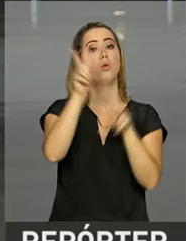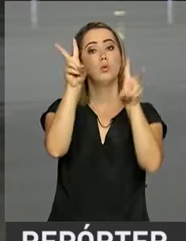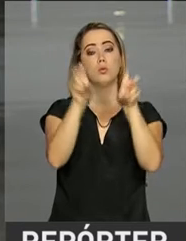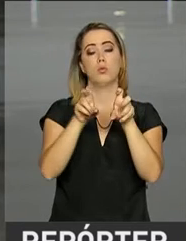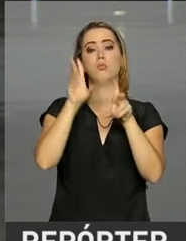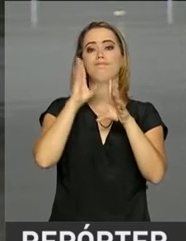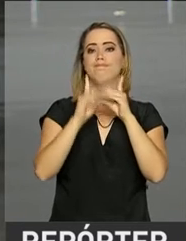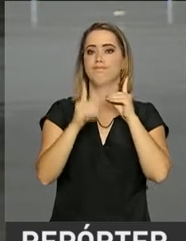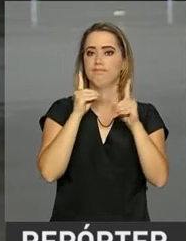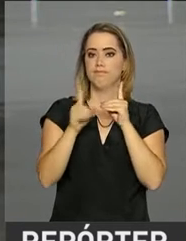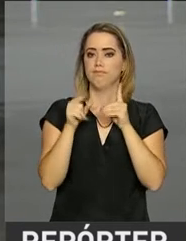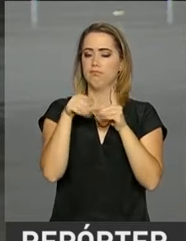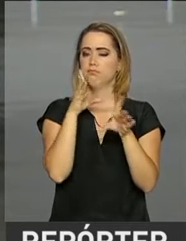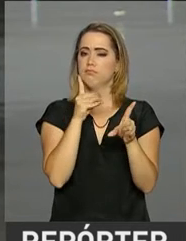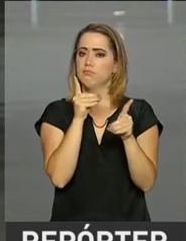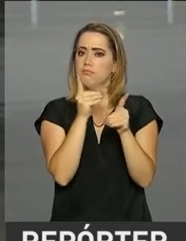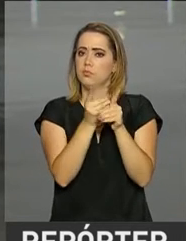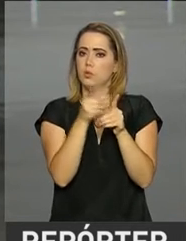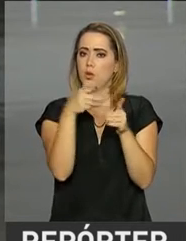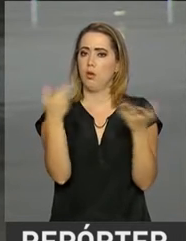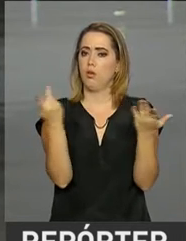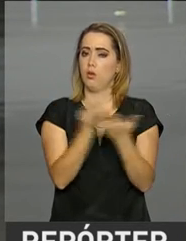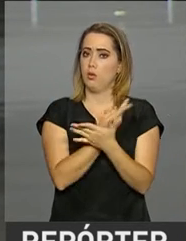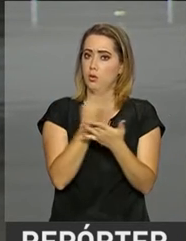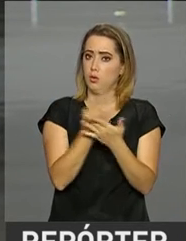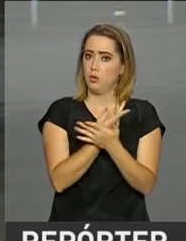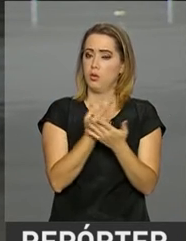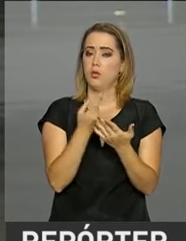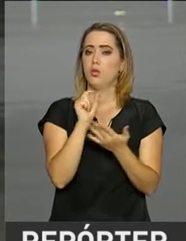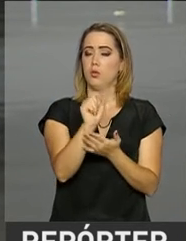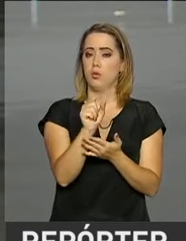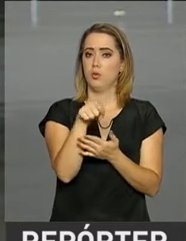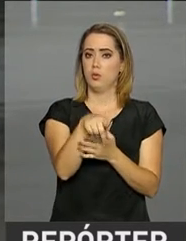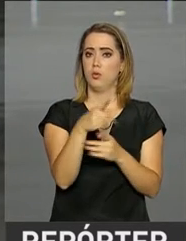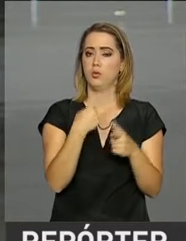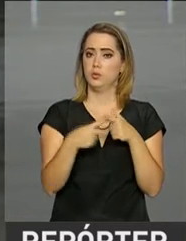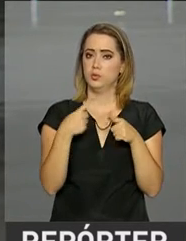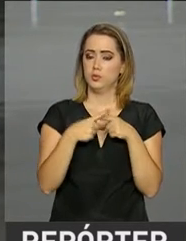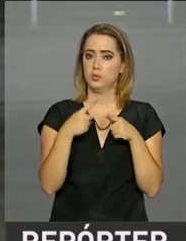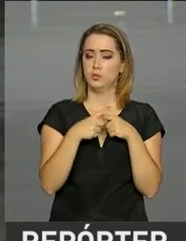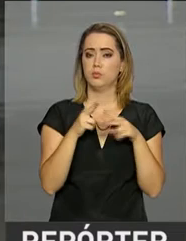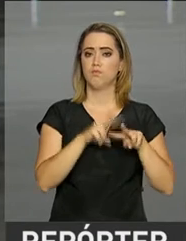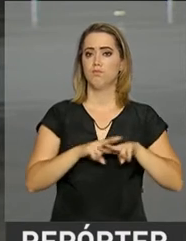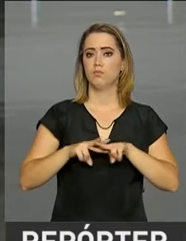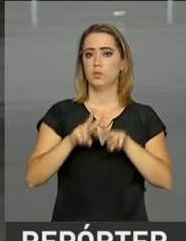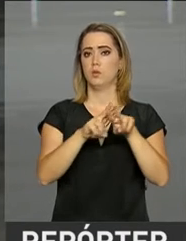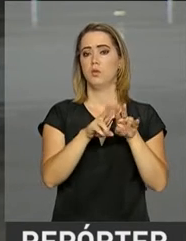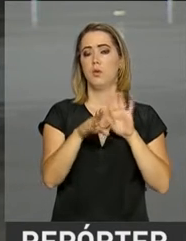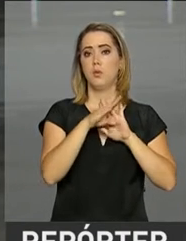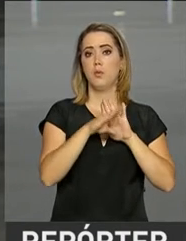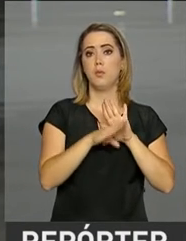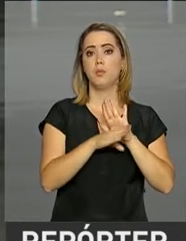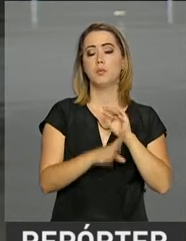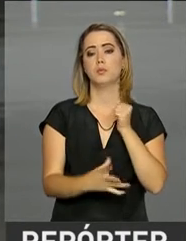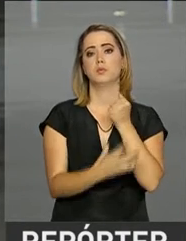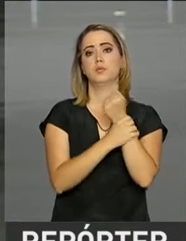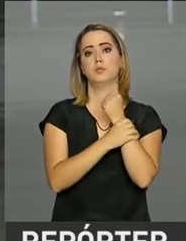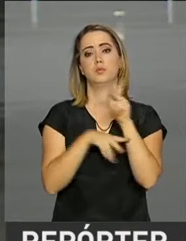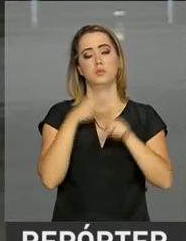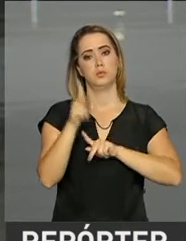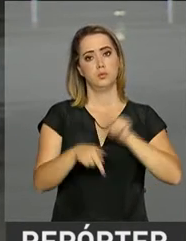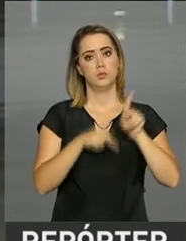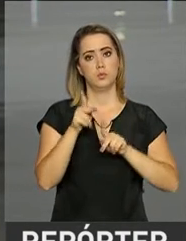neste encontro além da atual situação do sistema carcerário no país é o plano nacional de segurança pública